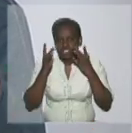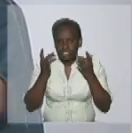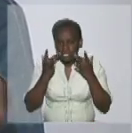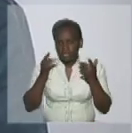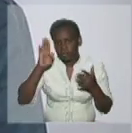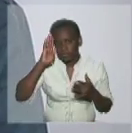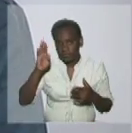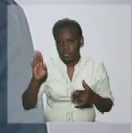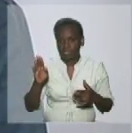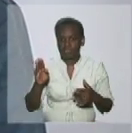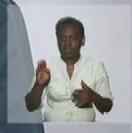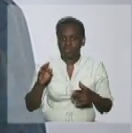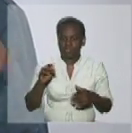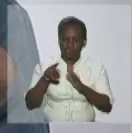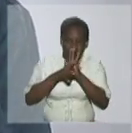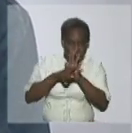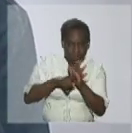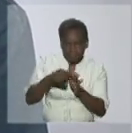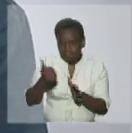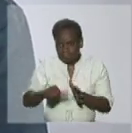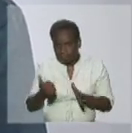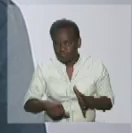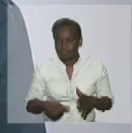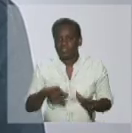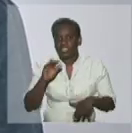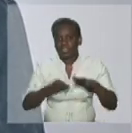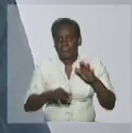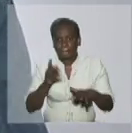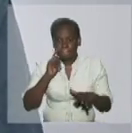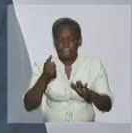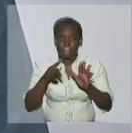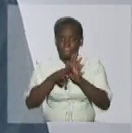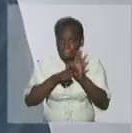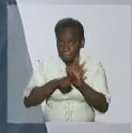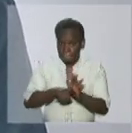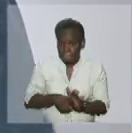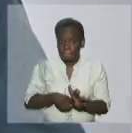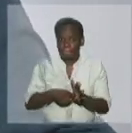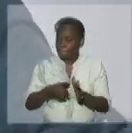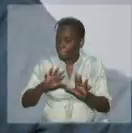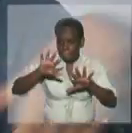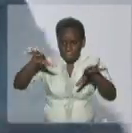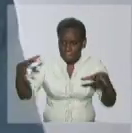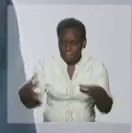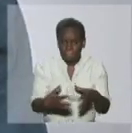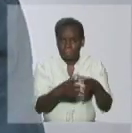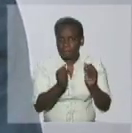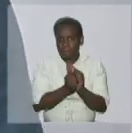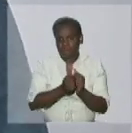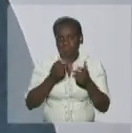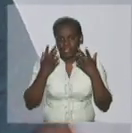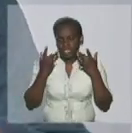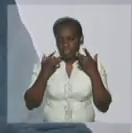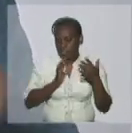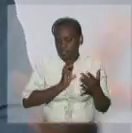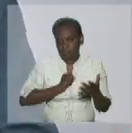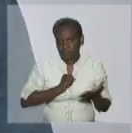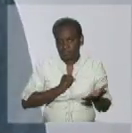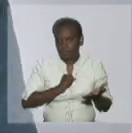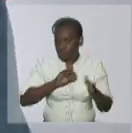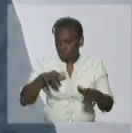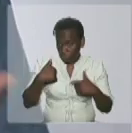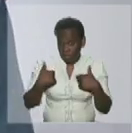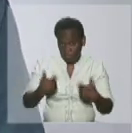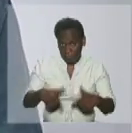teatro, principalmente para fazer, às vezes faço crítico, às vezes vou para fazer pesquisa. Eu levo todo mundo, vamos pro teatro, aí a gente